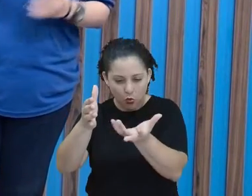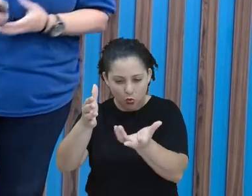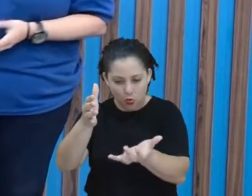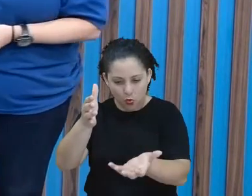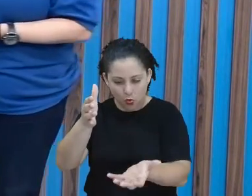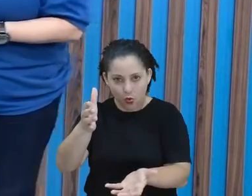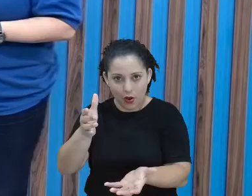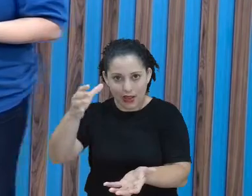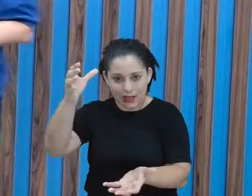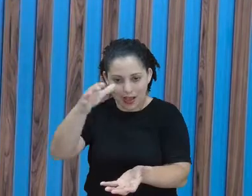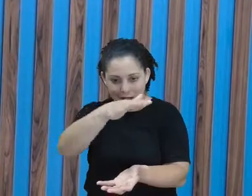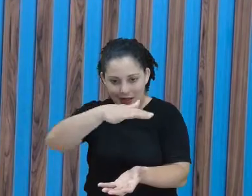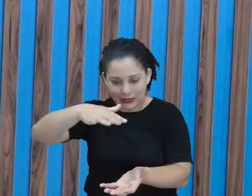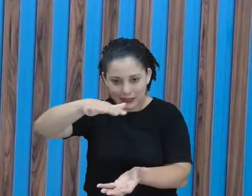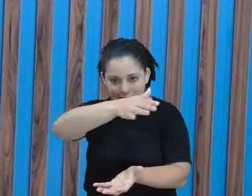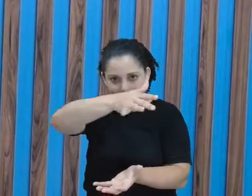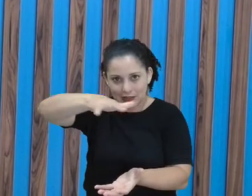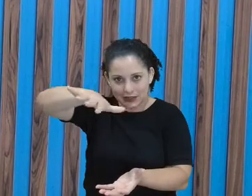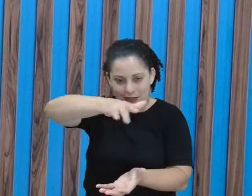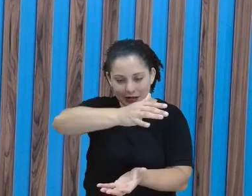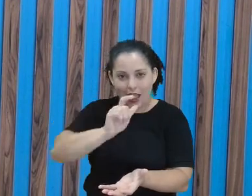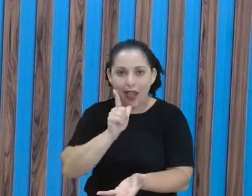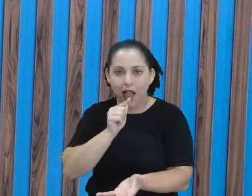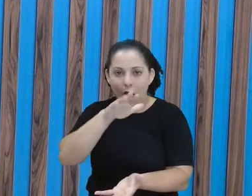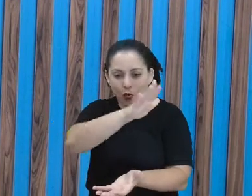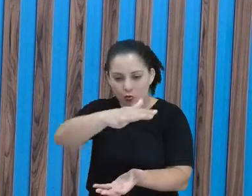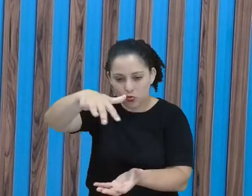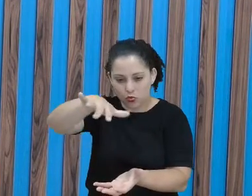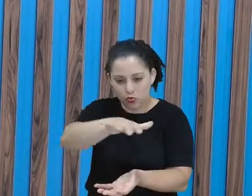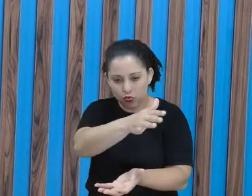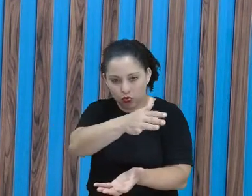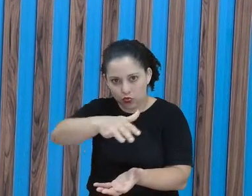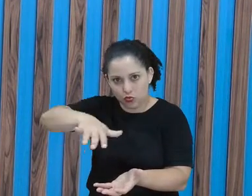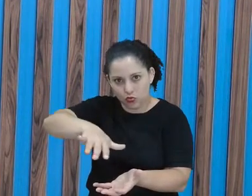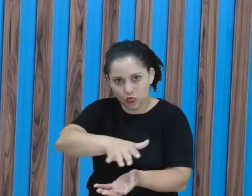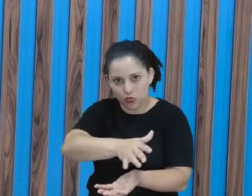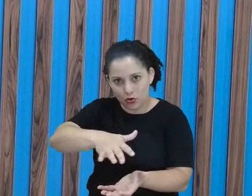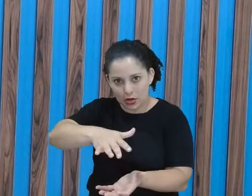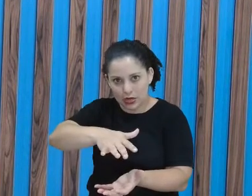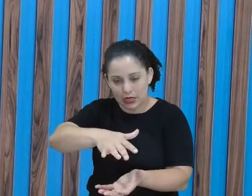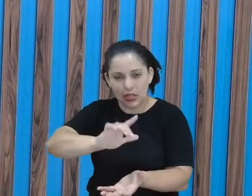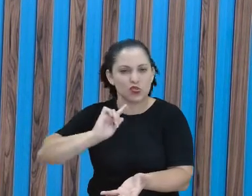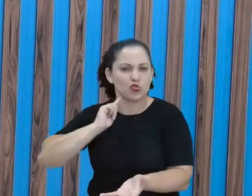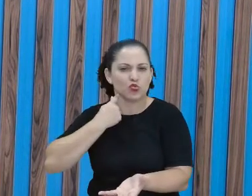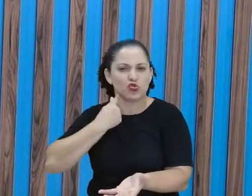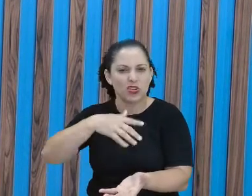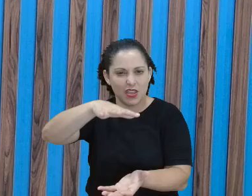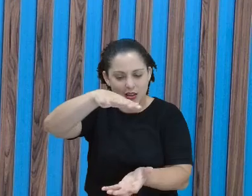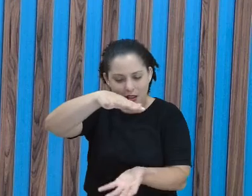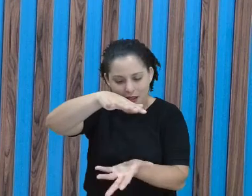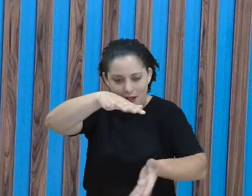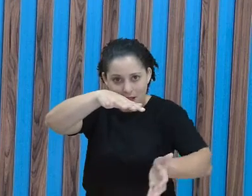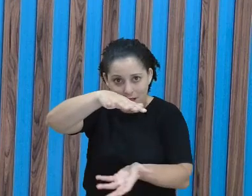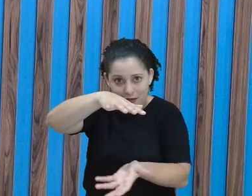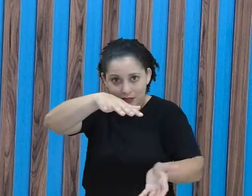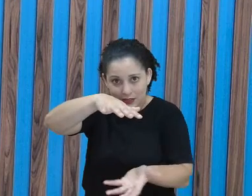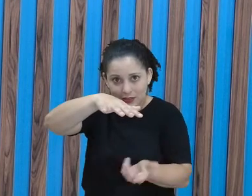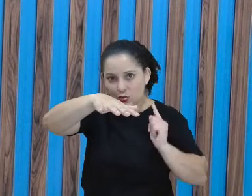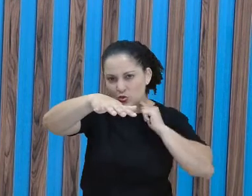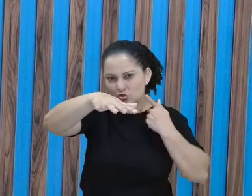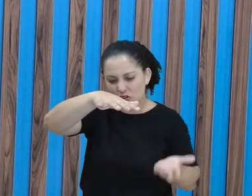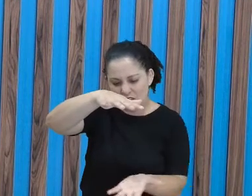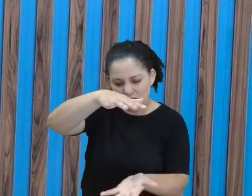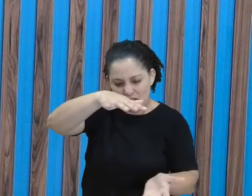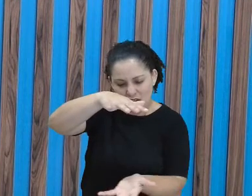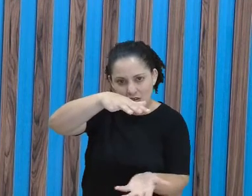que está em cima, ó, aqui nessa figura, estão vendo? A sujeirinha está embaixo, mas a água está em cima. Então, essa